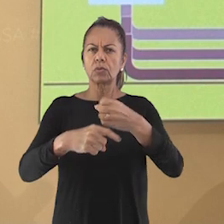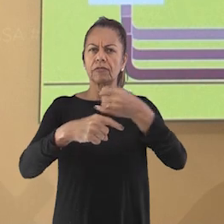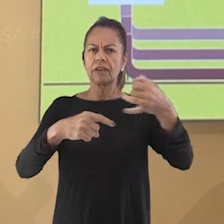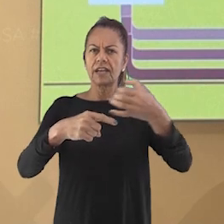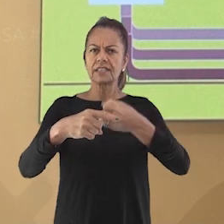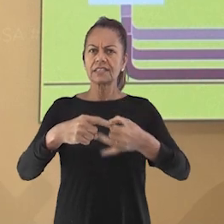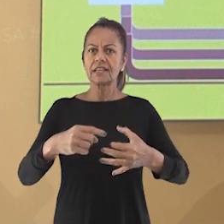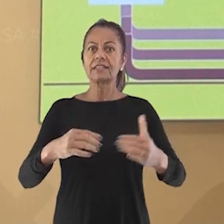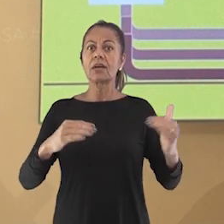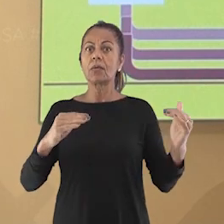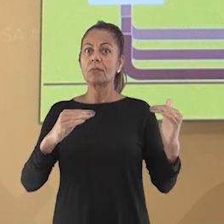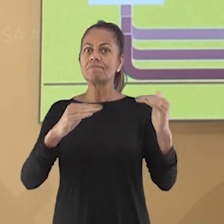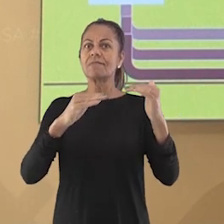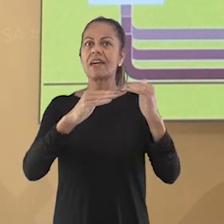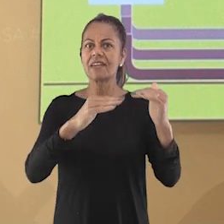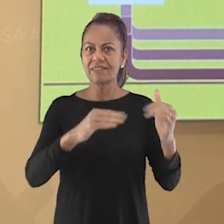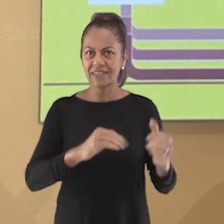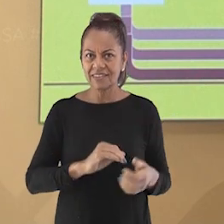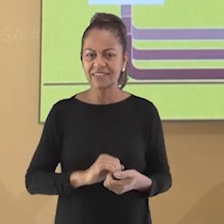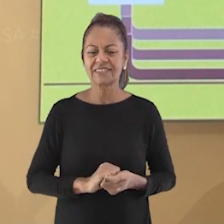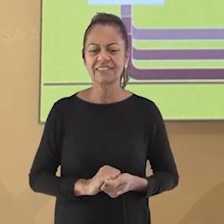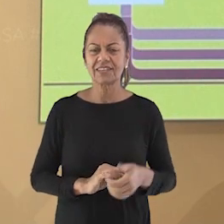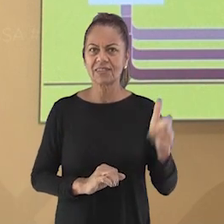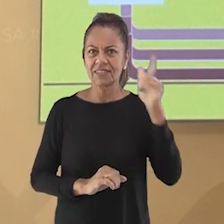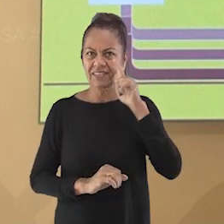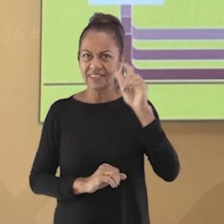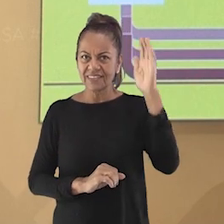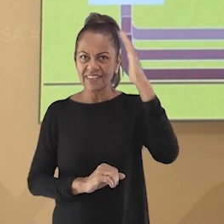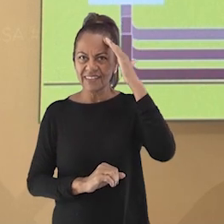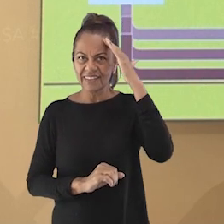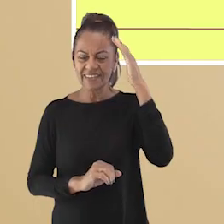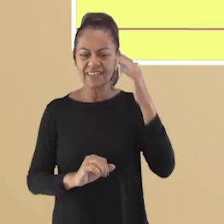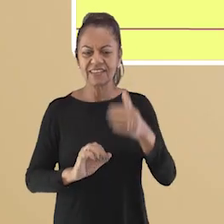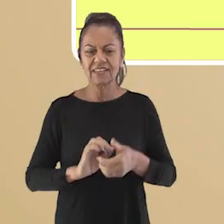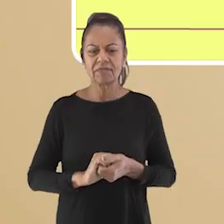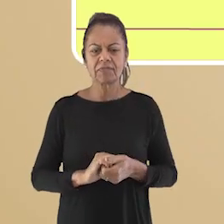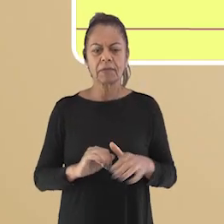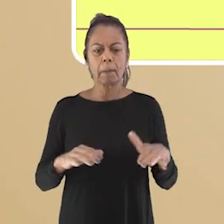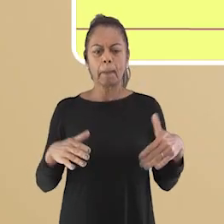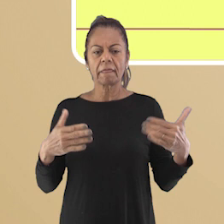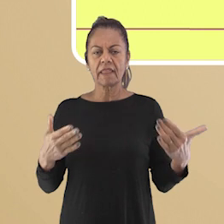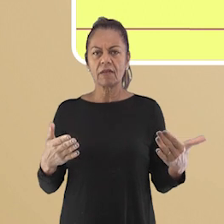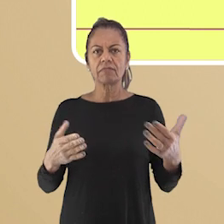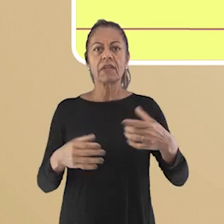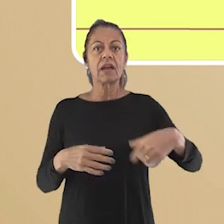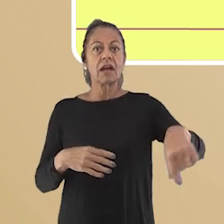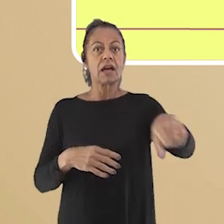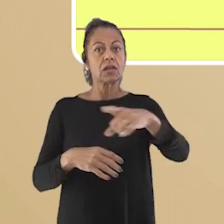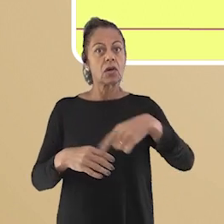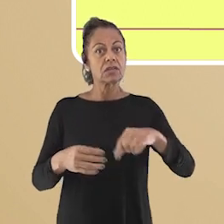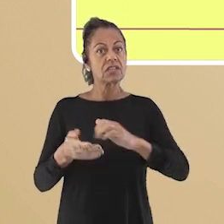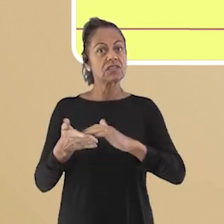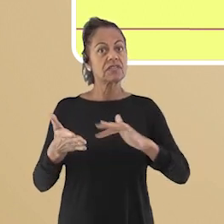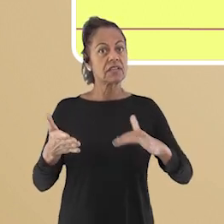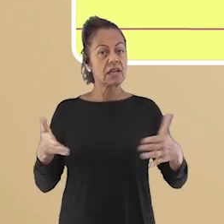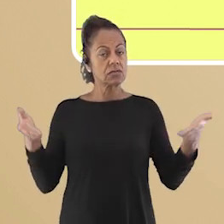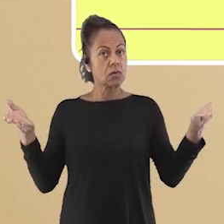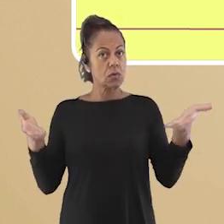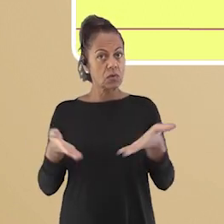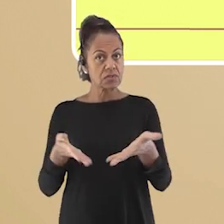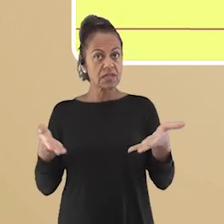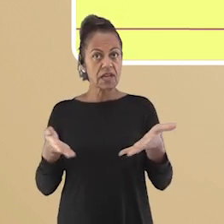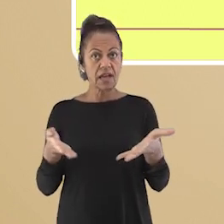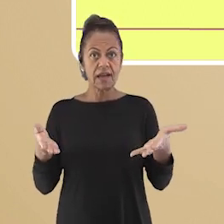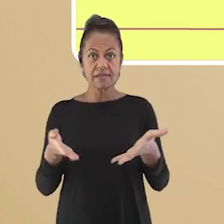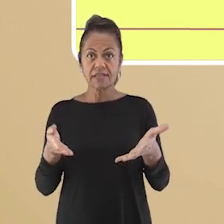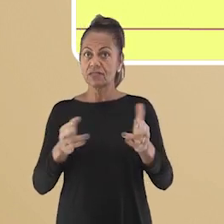frações equivalentes. Conseguiu compreender aí? Pessoal, a nossa atividade para casa hoje